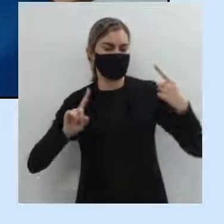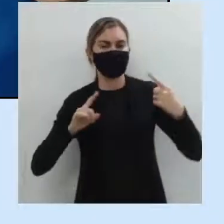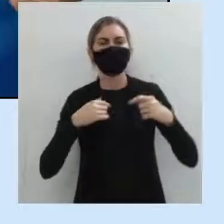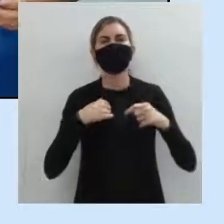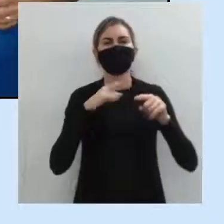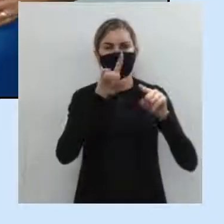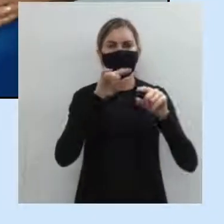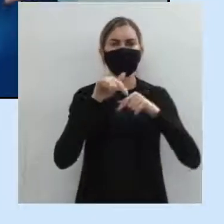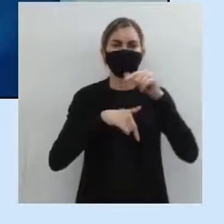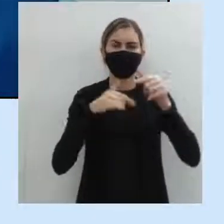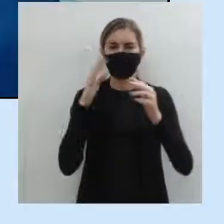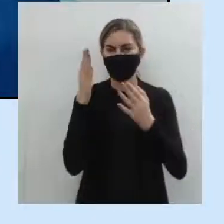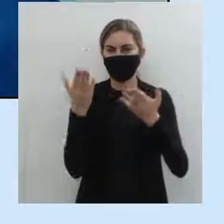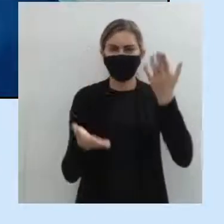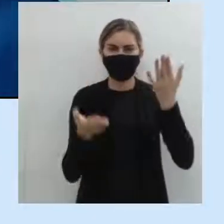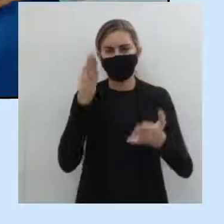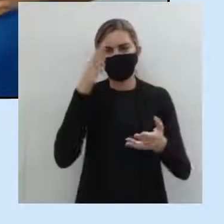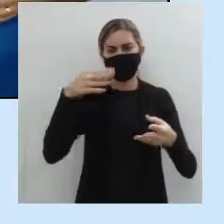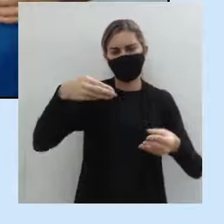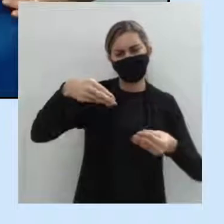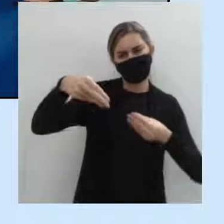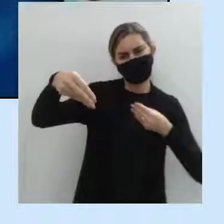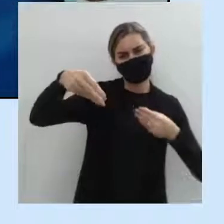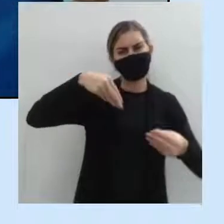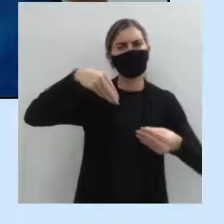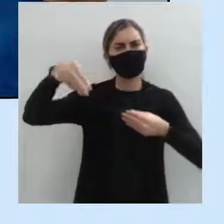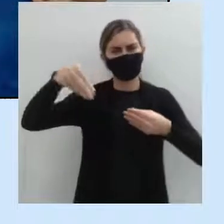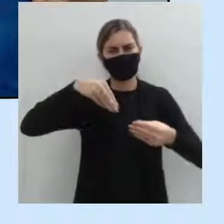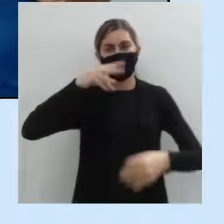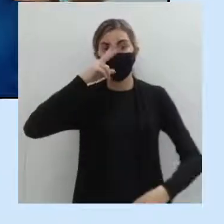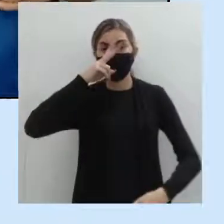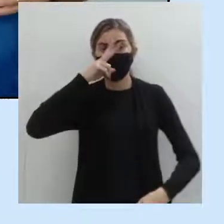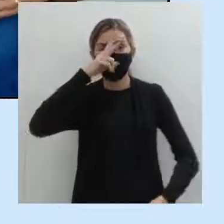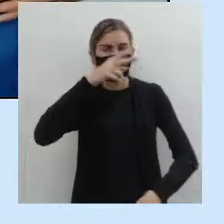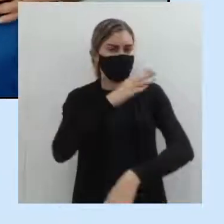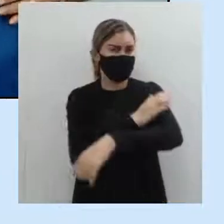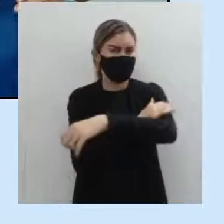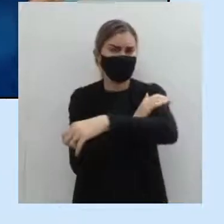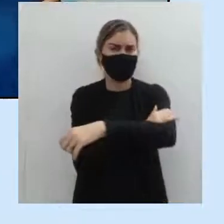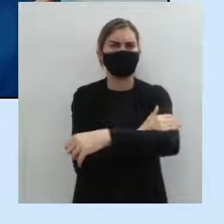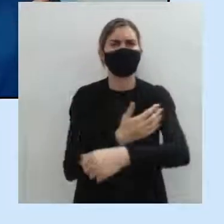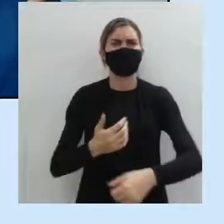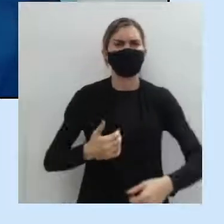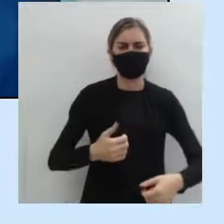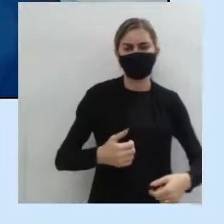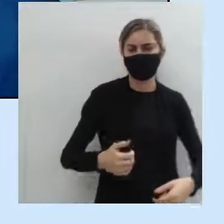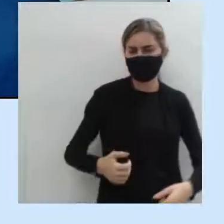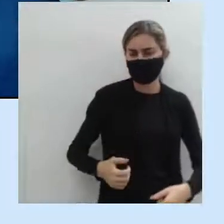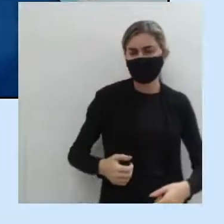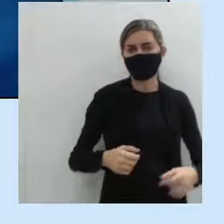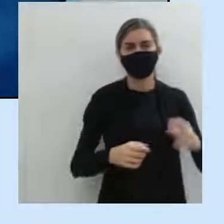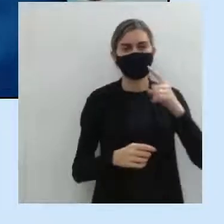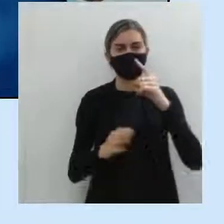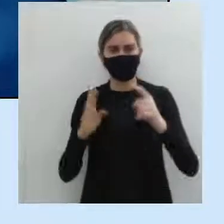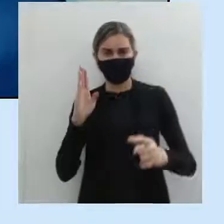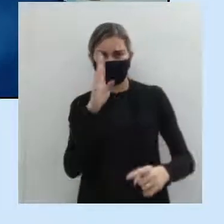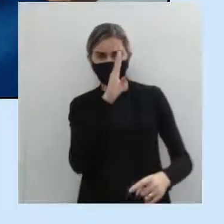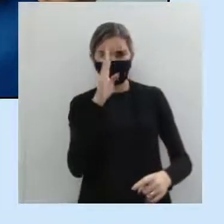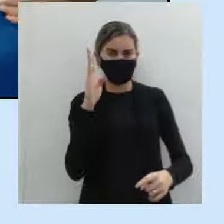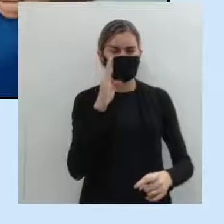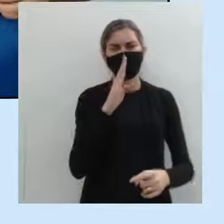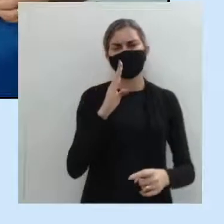trabalha também isso é o equilíbrio, a flexibilidade, a força do chute, a coordenação para poder